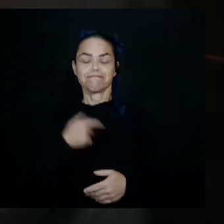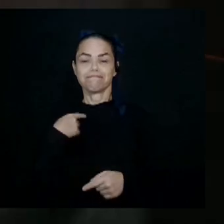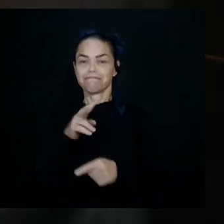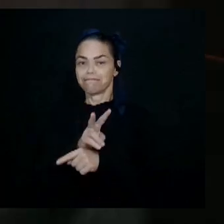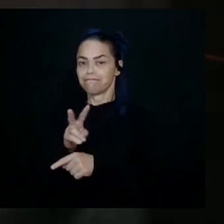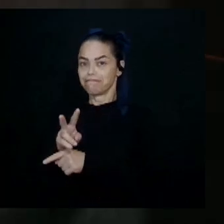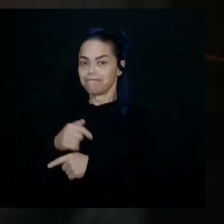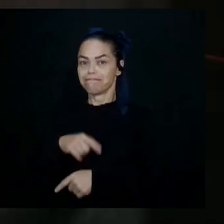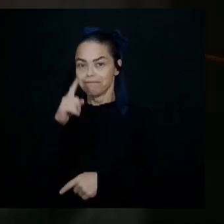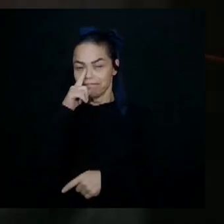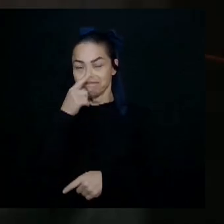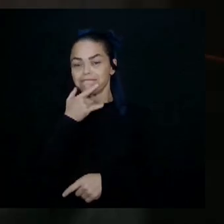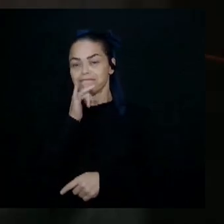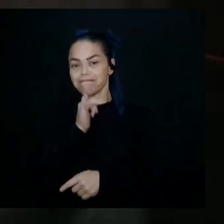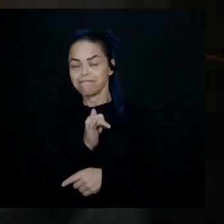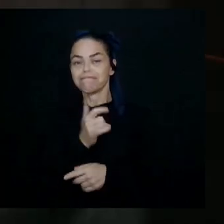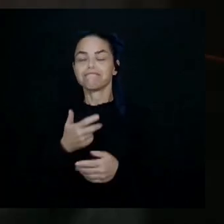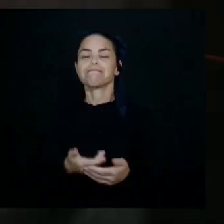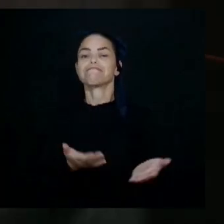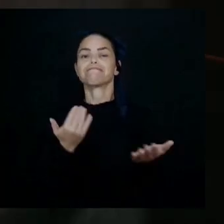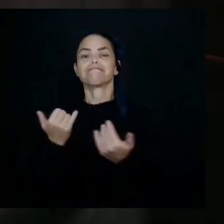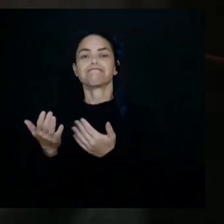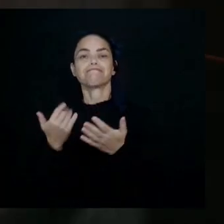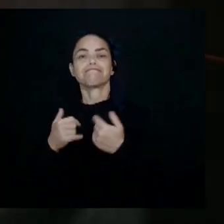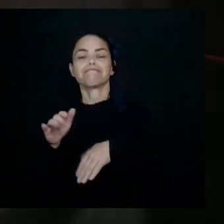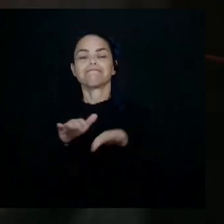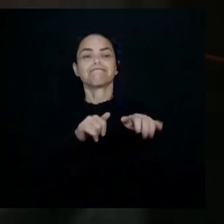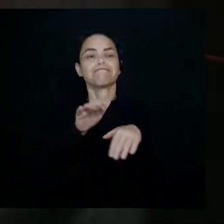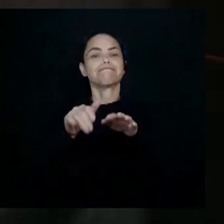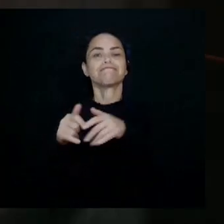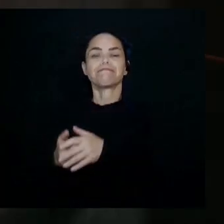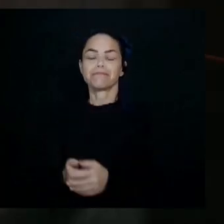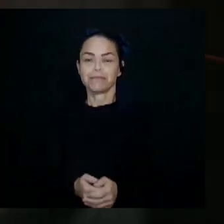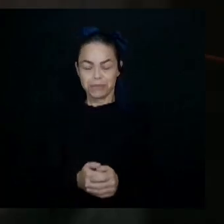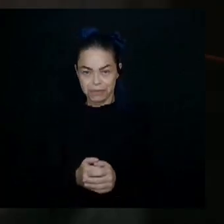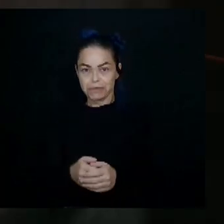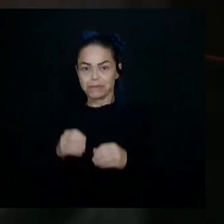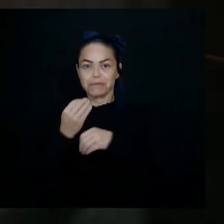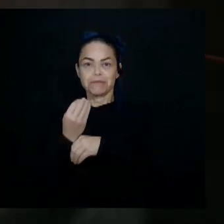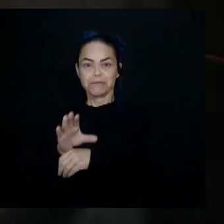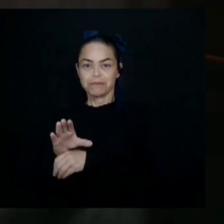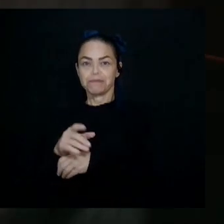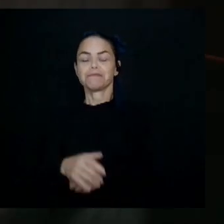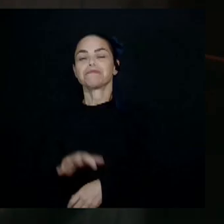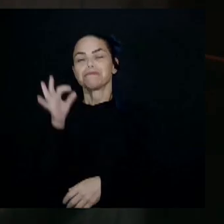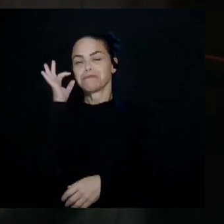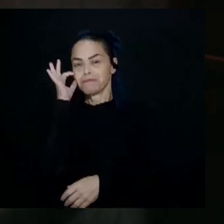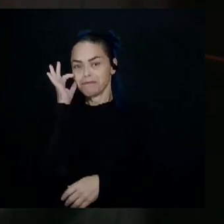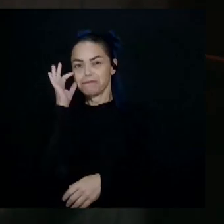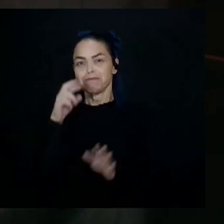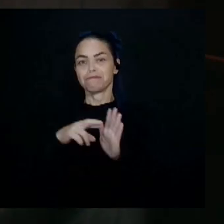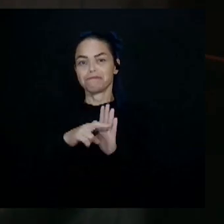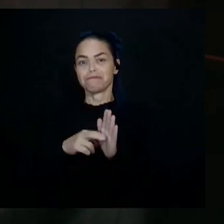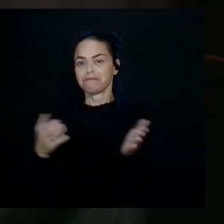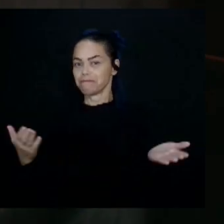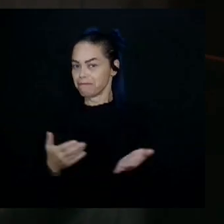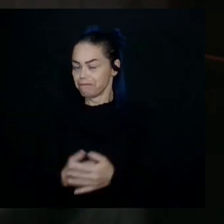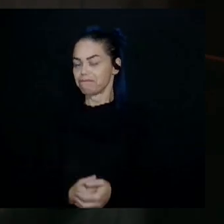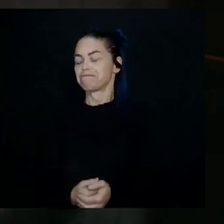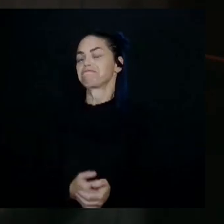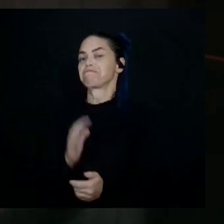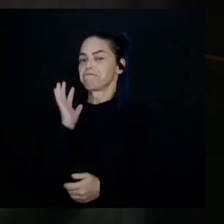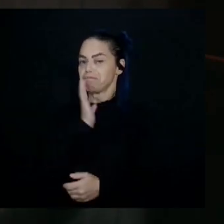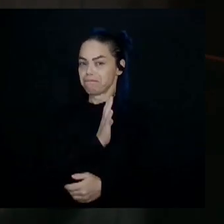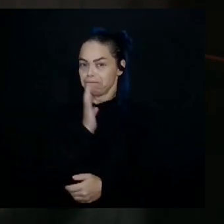Olha, convida outras pessoas que você puder para compartilhar e assistir o programa de hoje, que está bem interessante. Nós